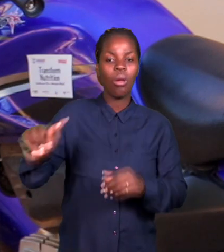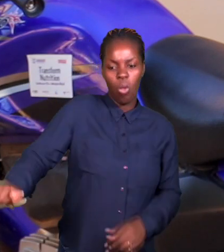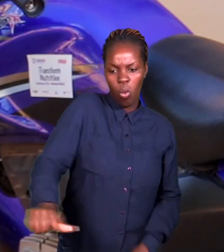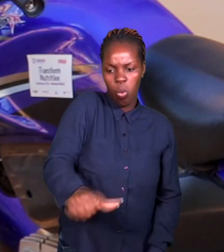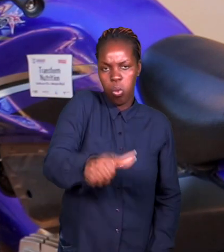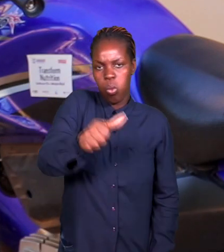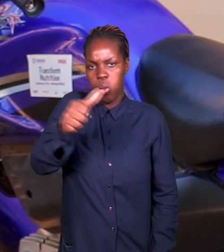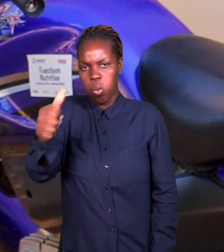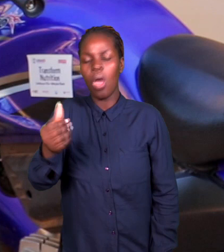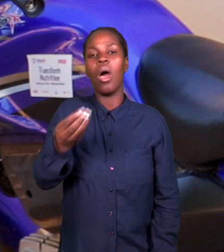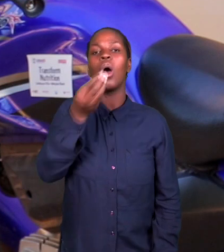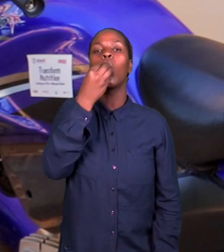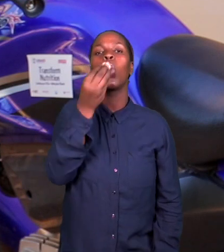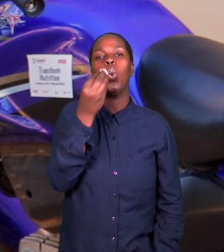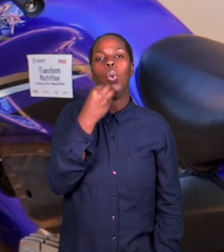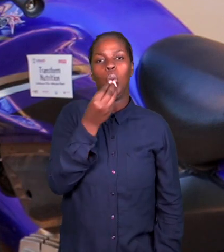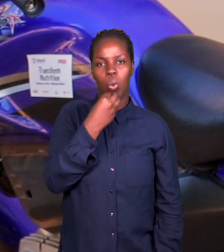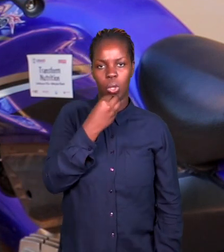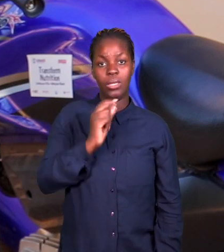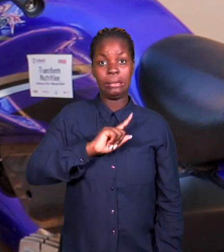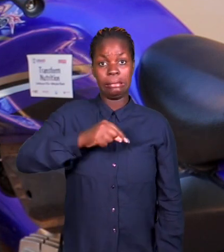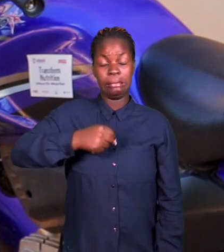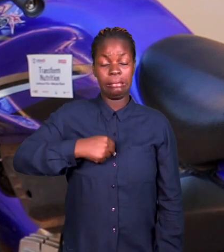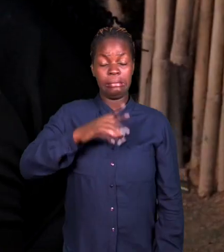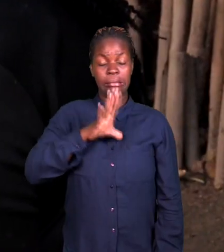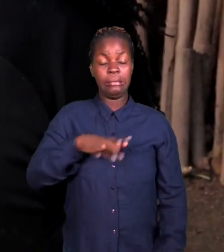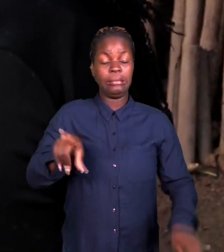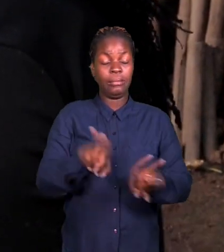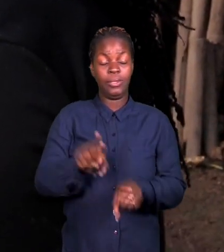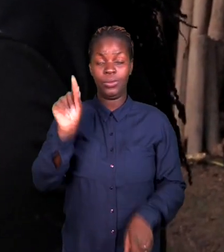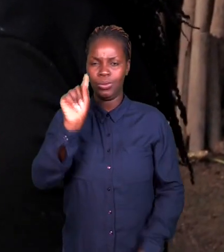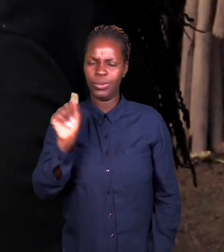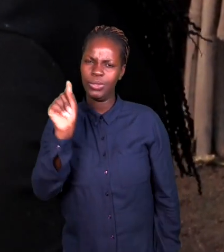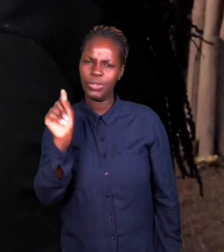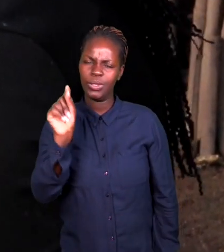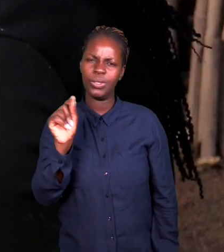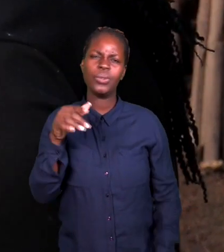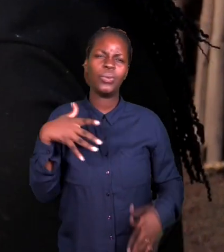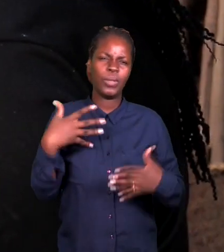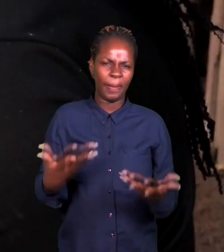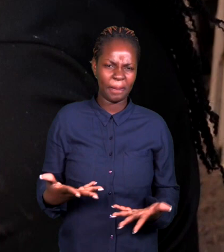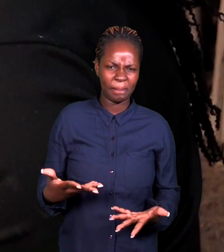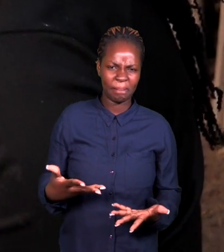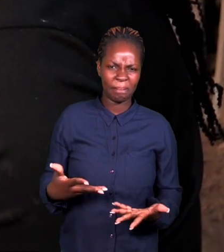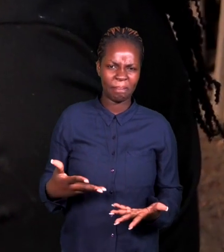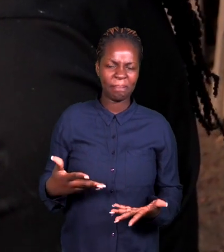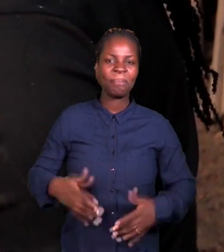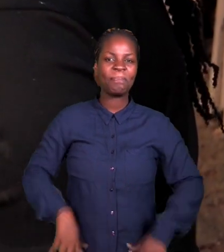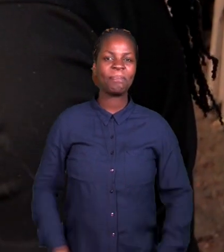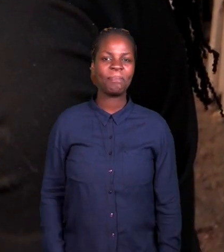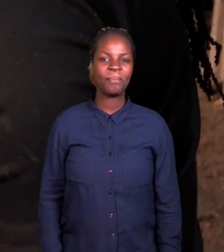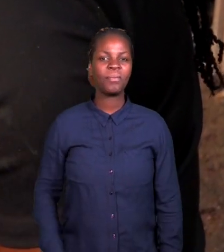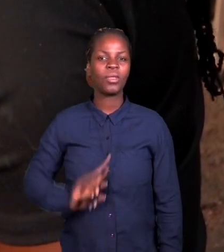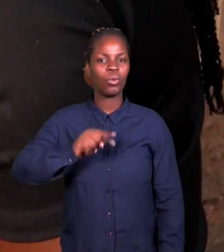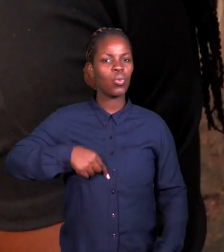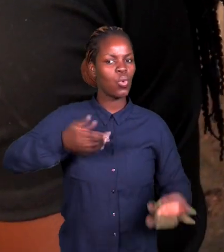melhoramento daquilo que é a sua alimentação saudável. E nós temos, a nível do distrito, temos aquilo